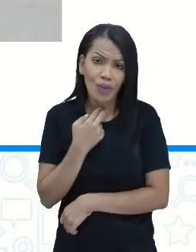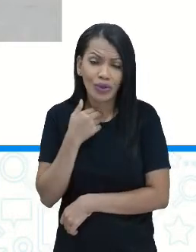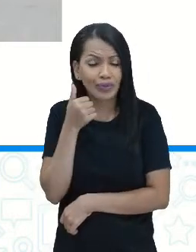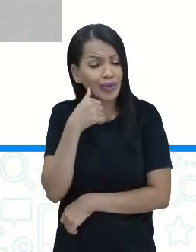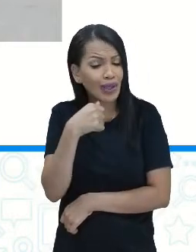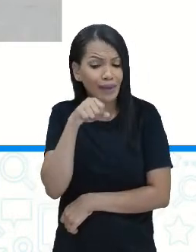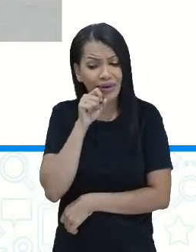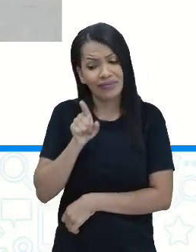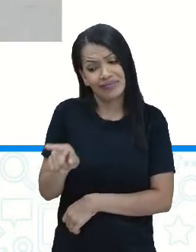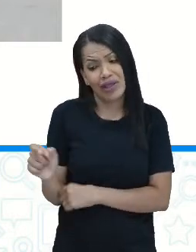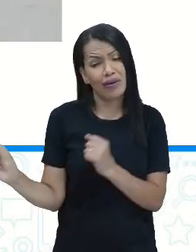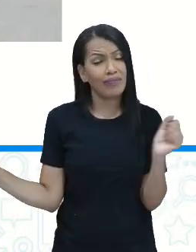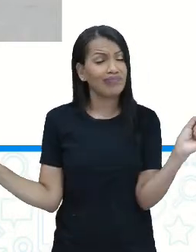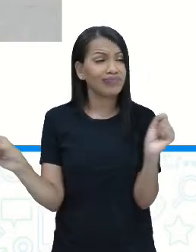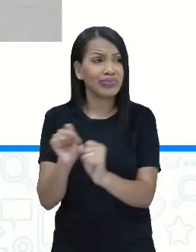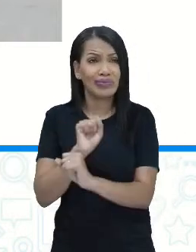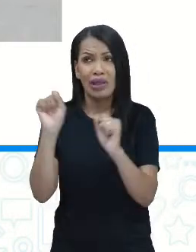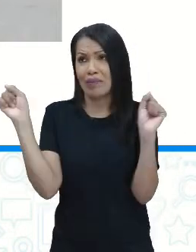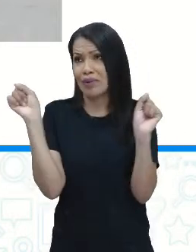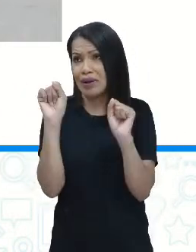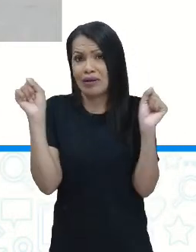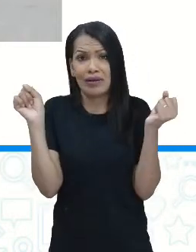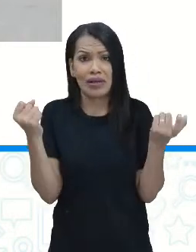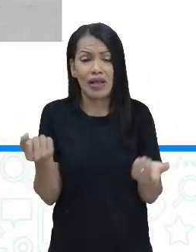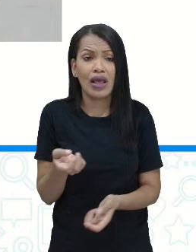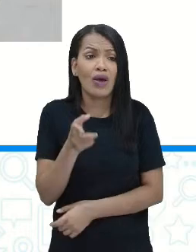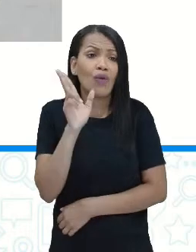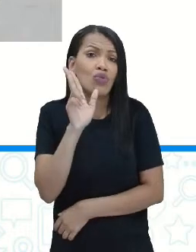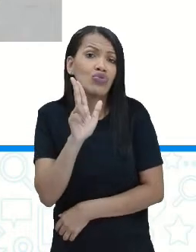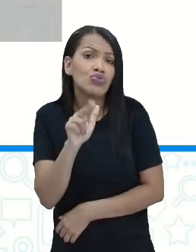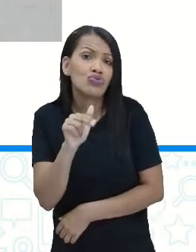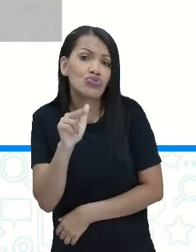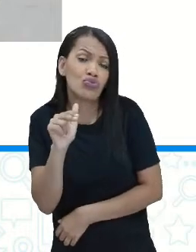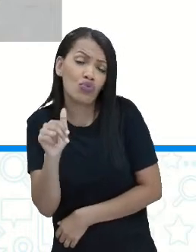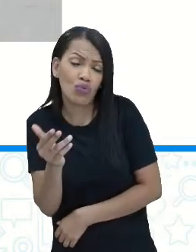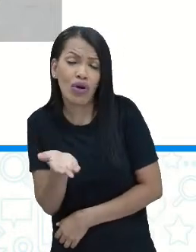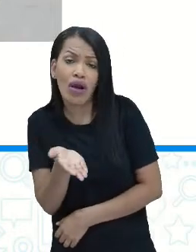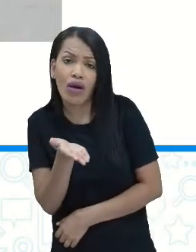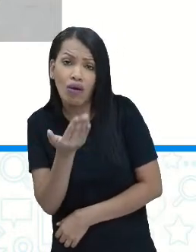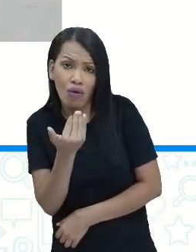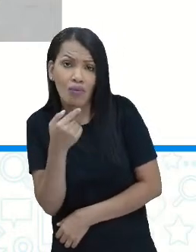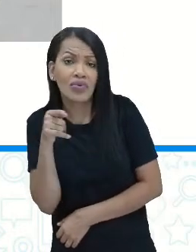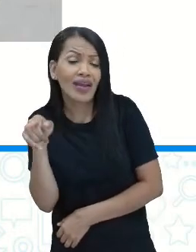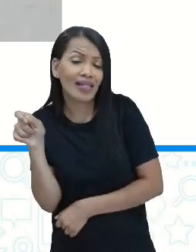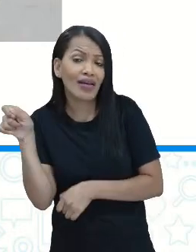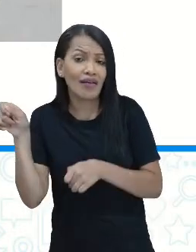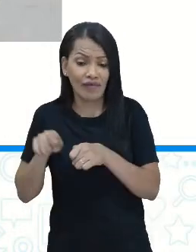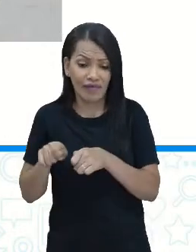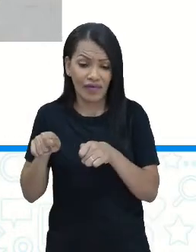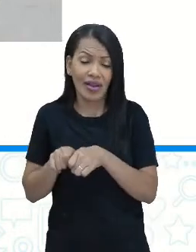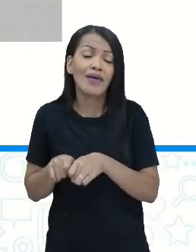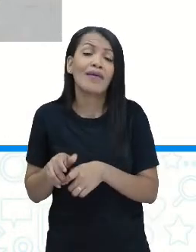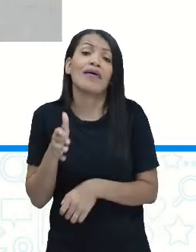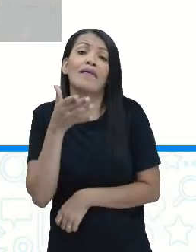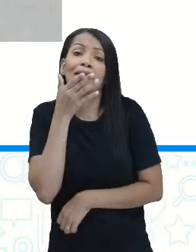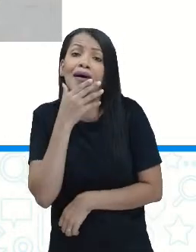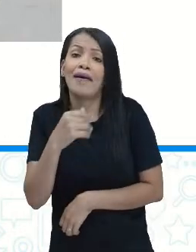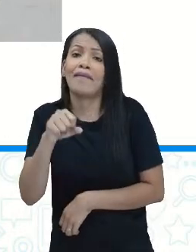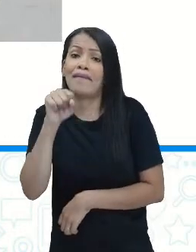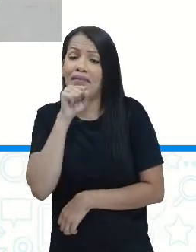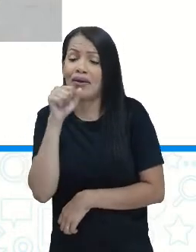ainda porque eu nunca como o mingau que ela faz. Papai disse que